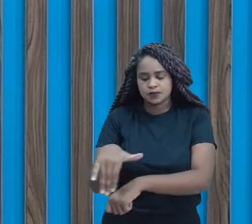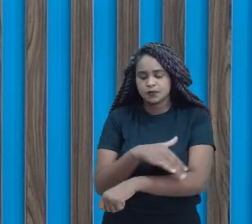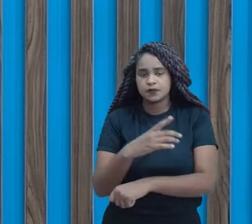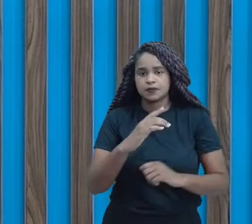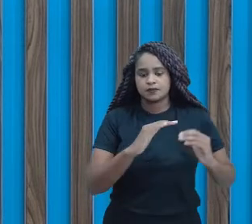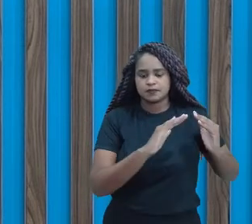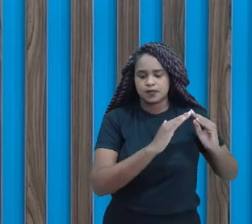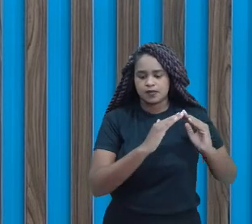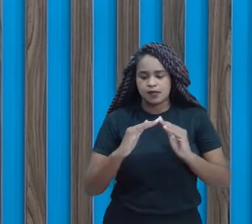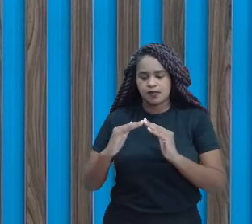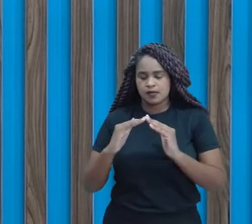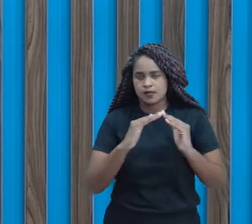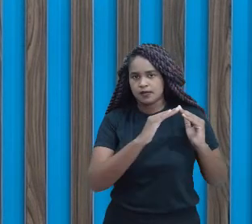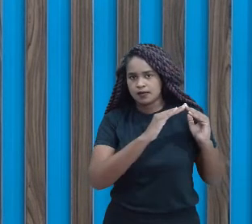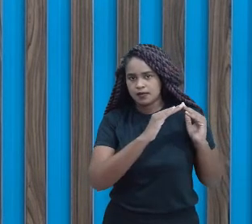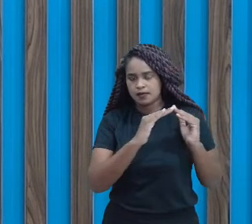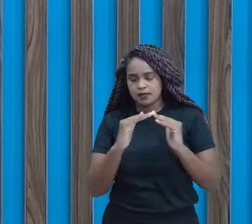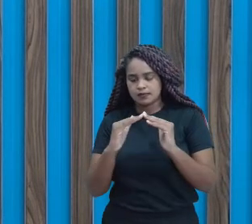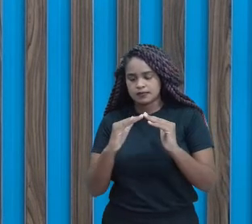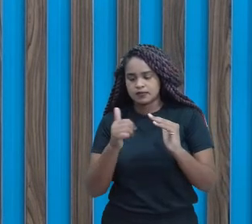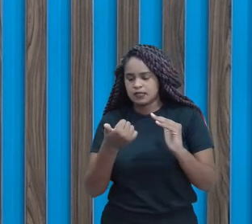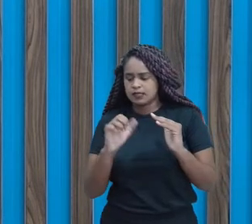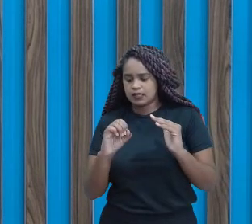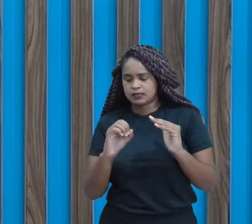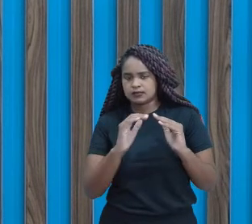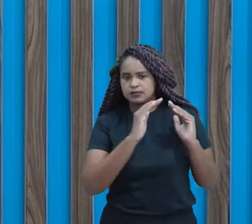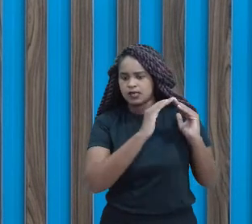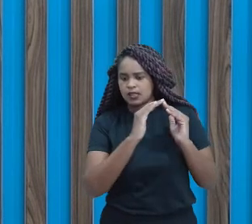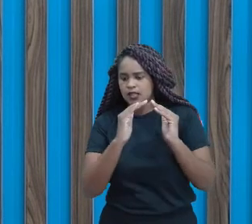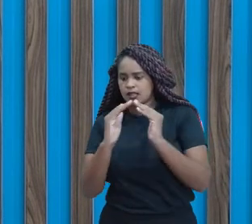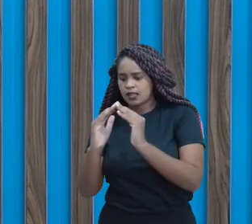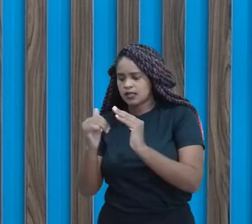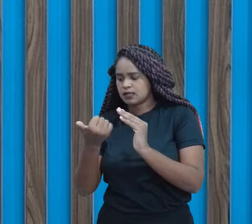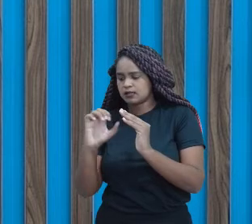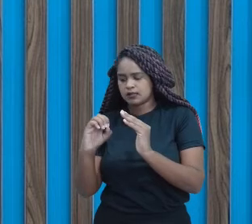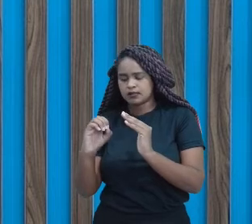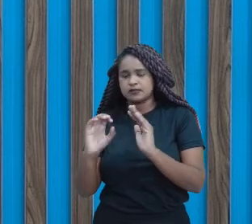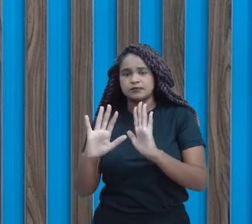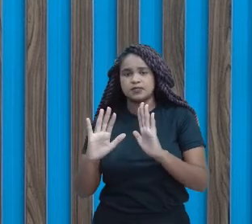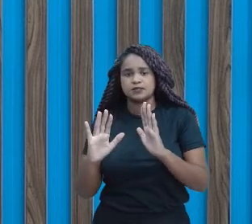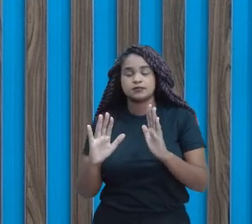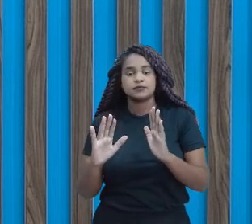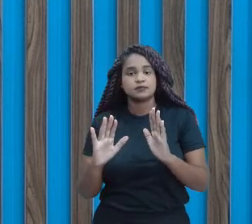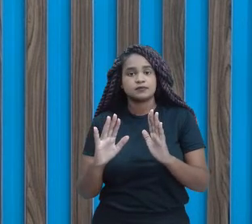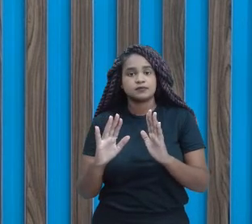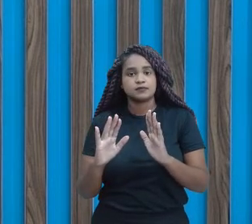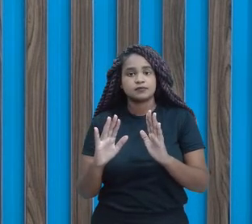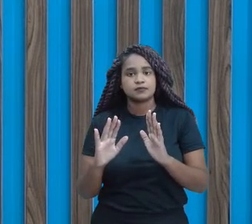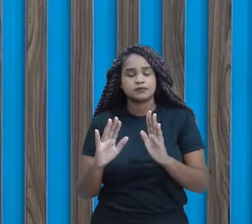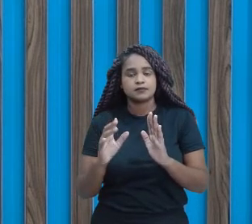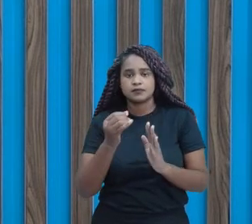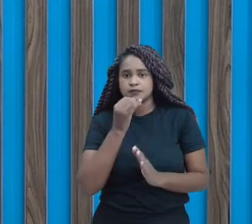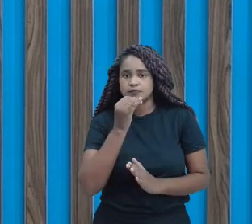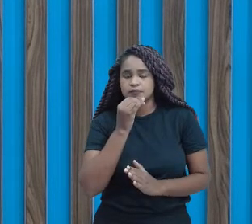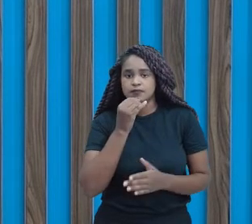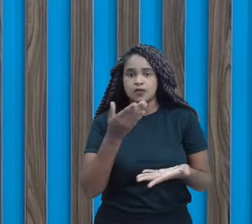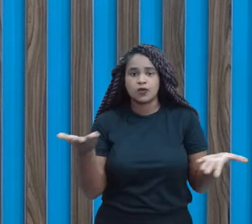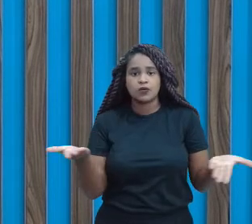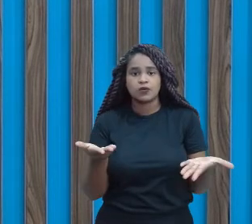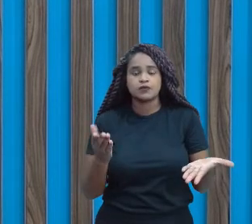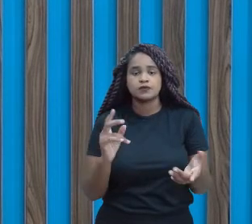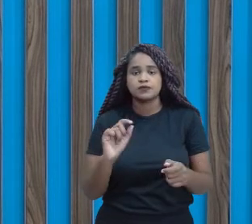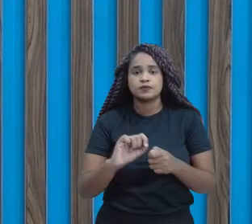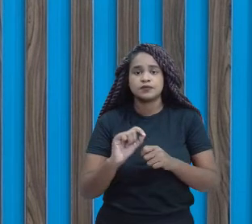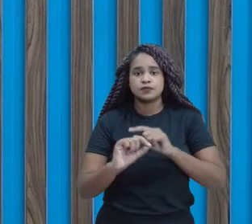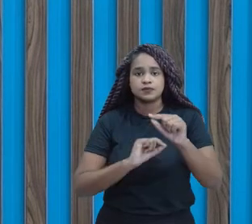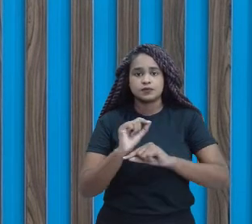exemplo, estou dando assim por baixo, 10 casas, hoje a turma de empreendimento imobiliário, o que é que faz?